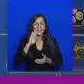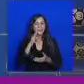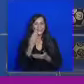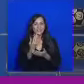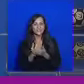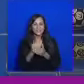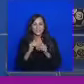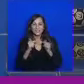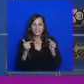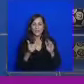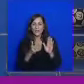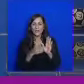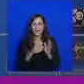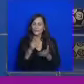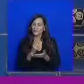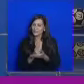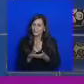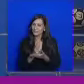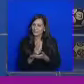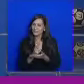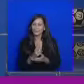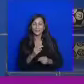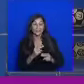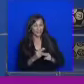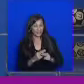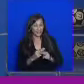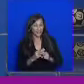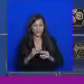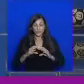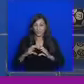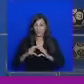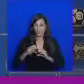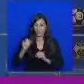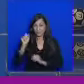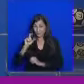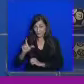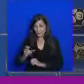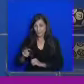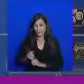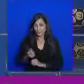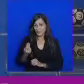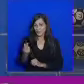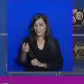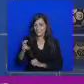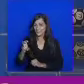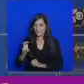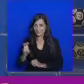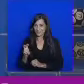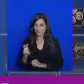Acredite na sorte, aposte sempre nas loterias Caixa. Bola azul, número 25.